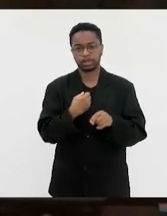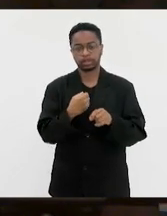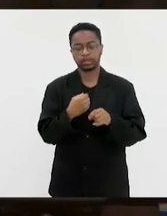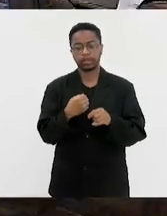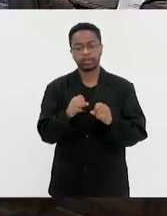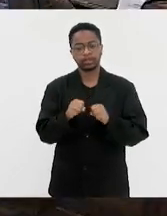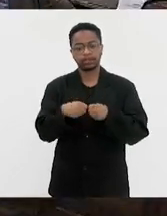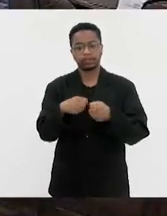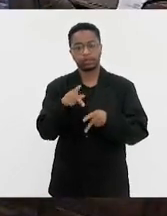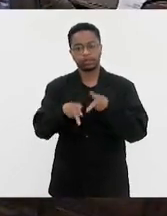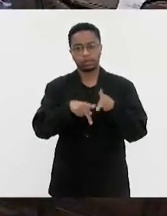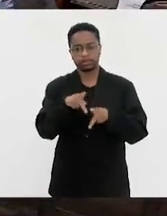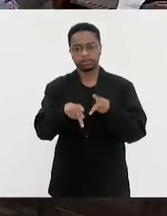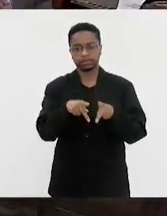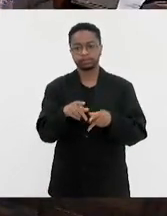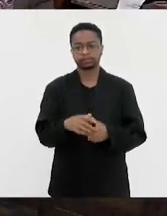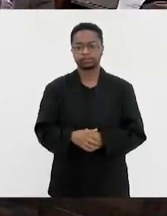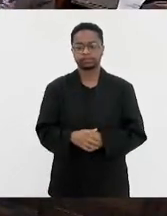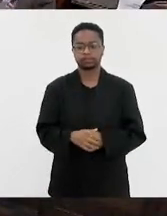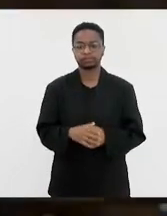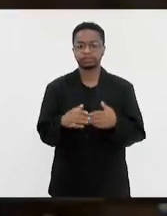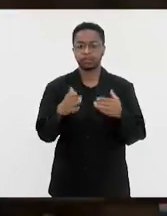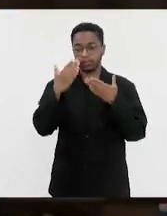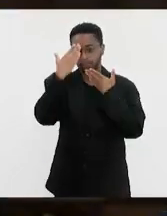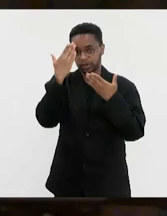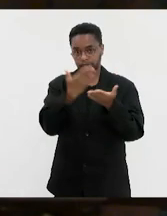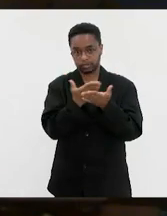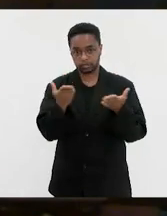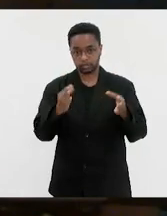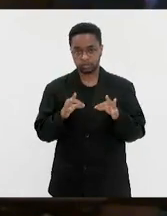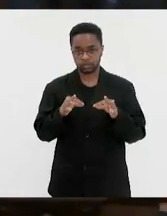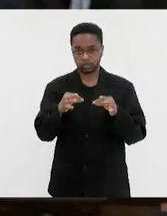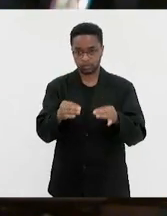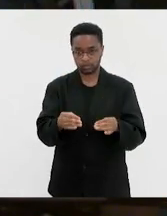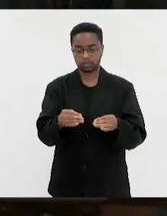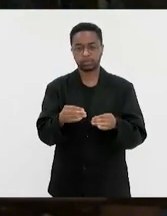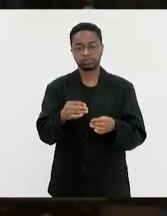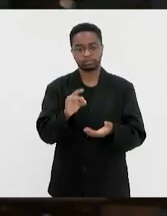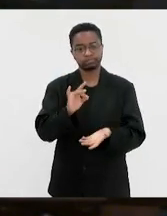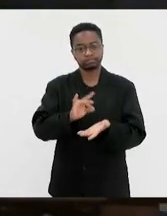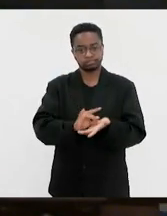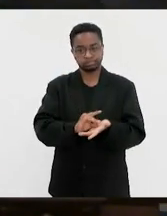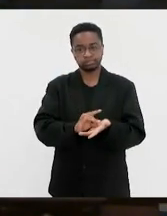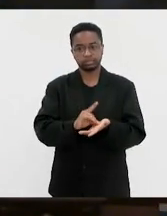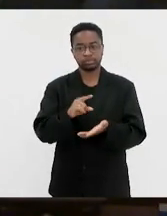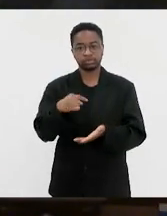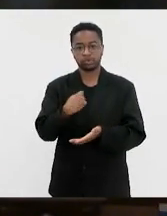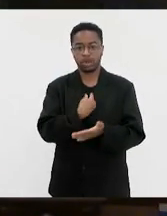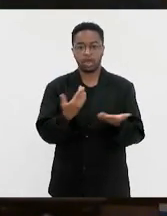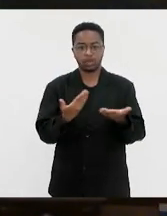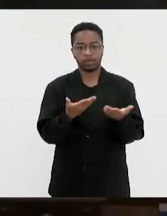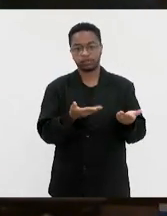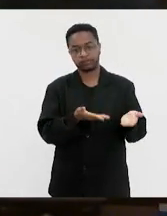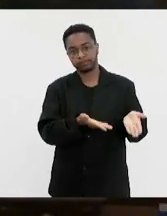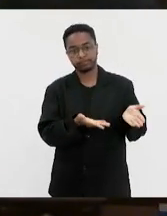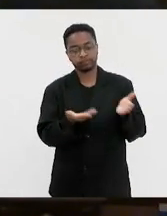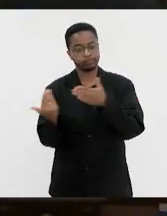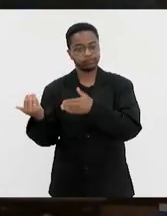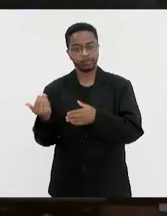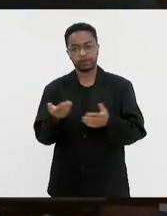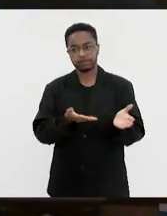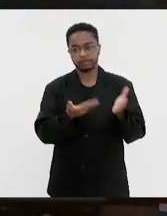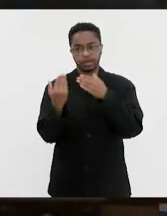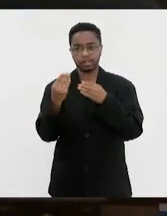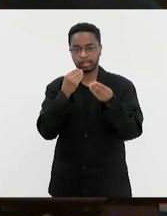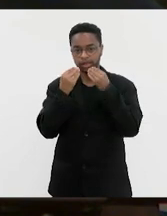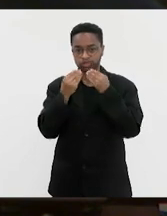Mesquita. Meu muito obrigado a todos, fundo do meu coração, e vamos lá para a sessão. Para a sessão não, vamos lá para os